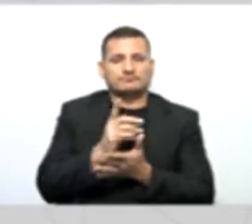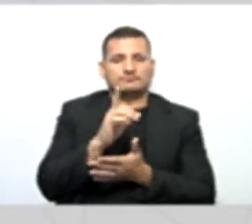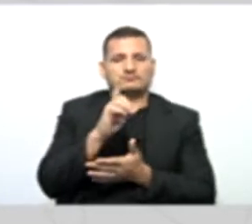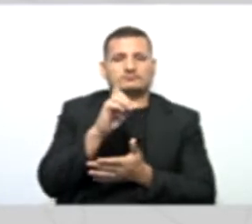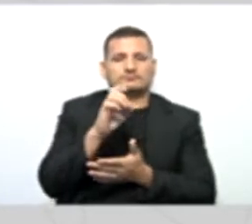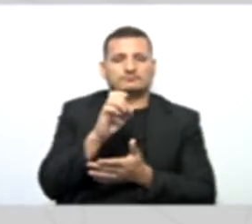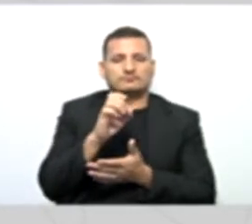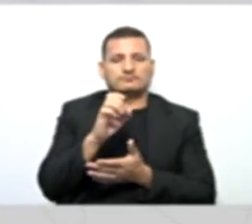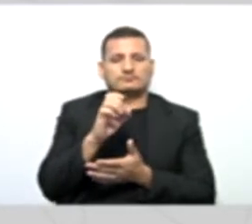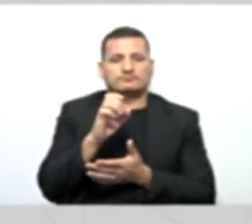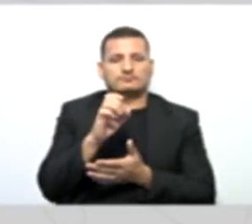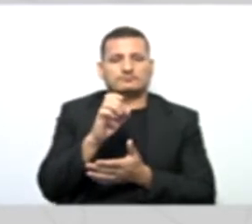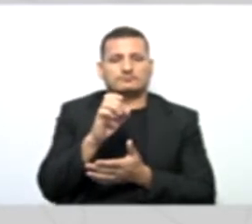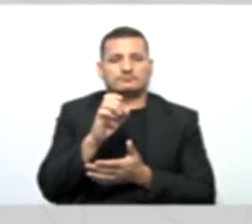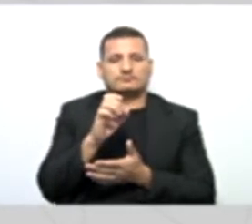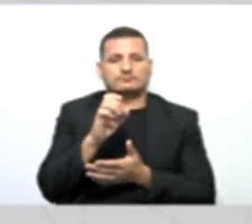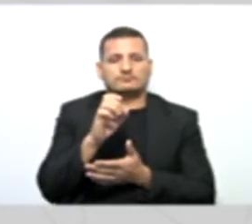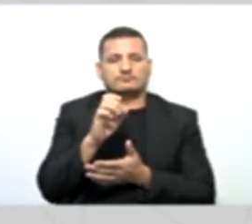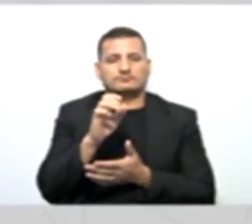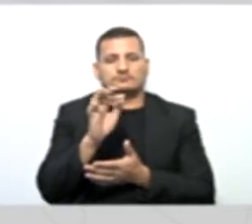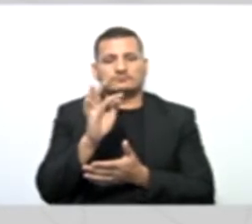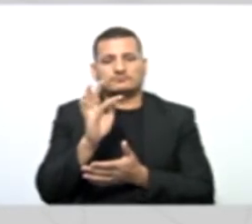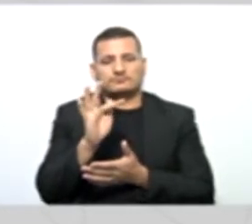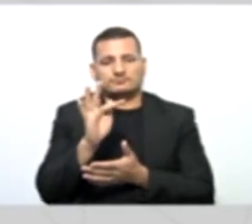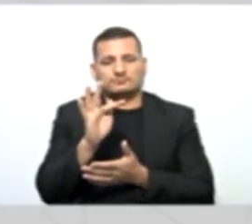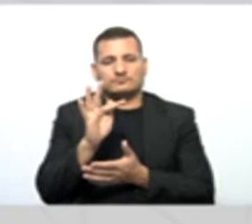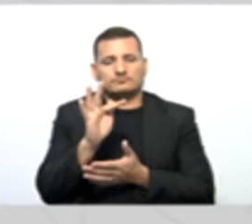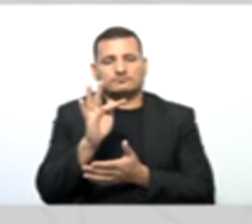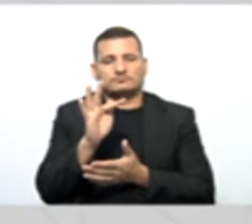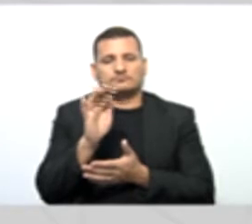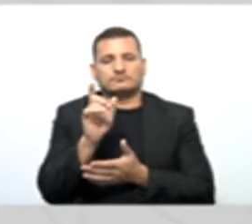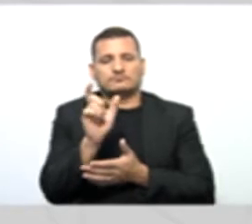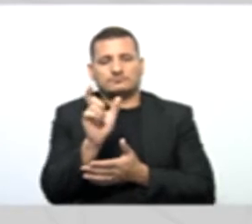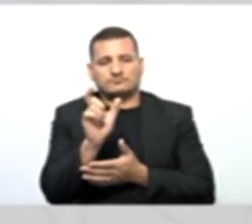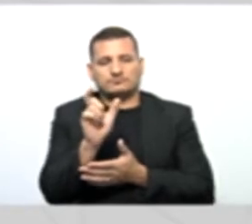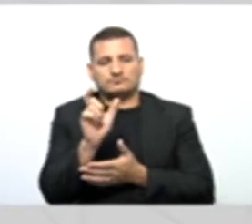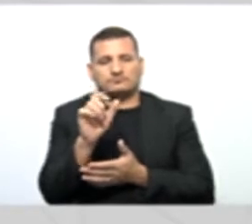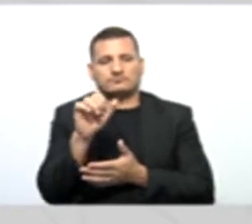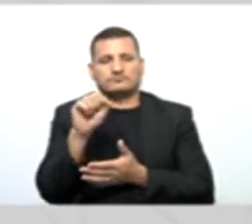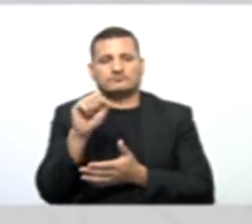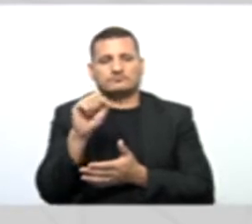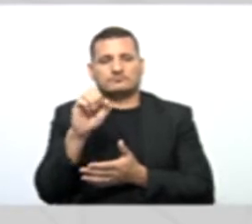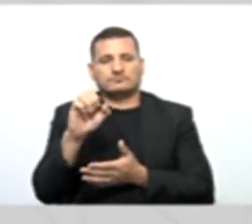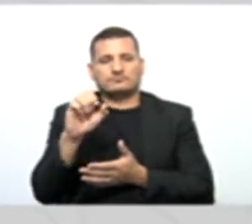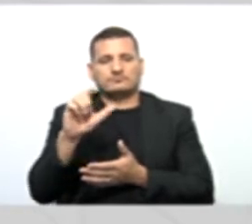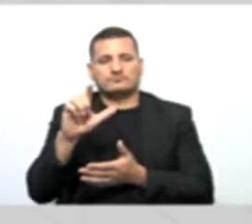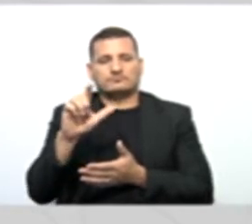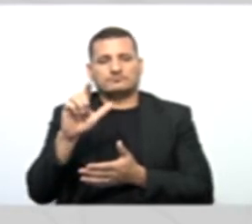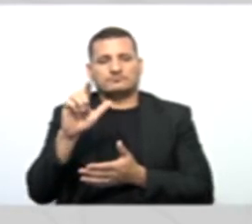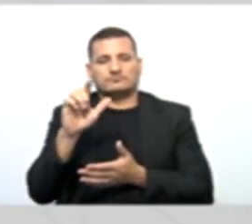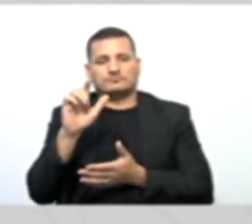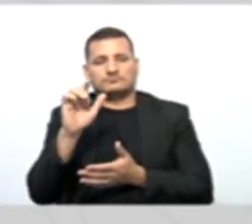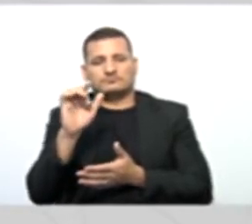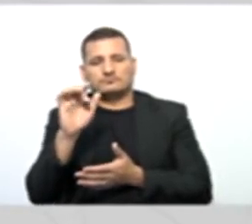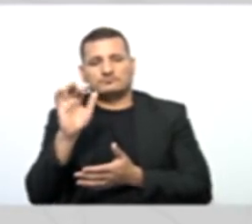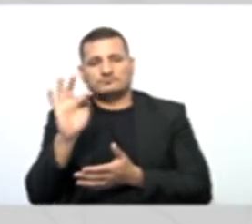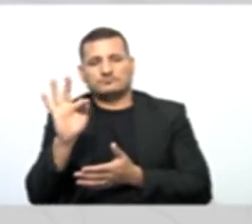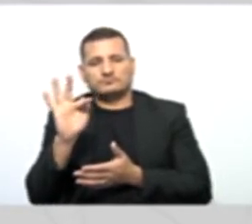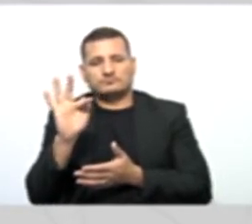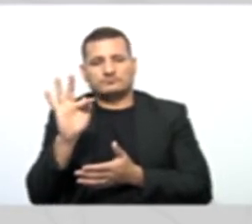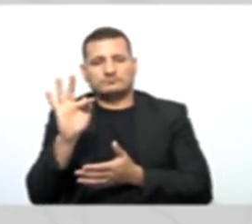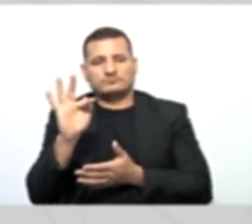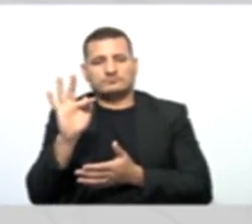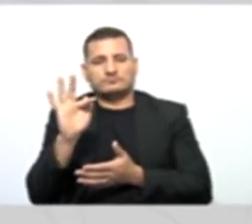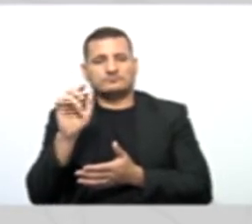depois o nome do método, e entre parênteses nós temos aqui o self, que é para também dizer que